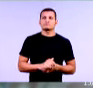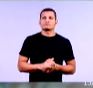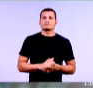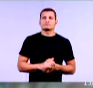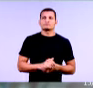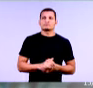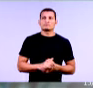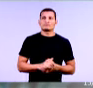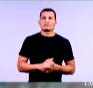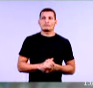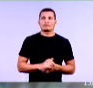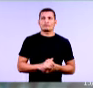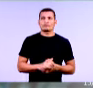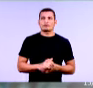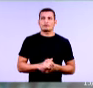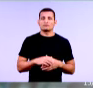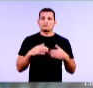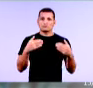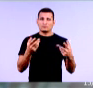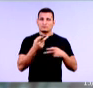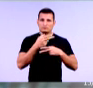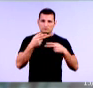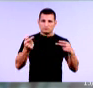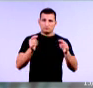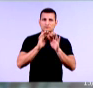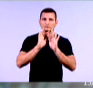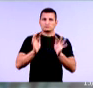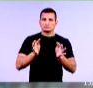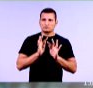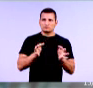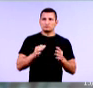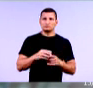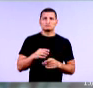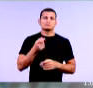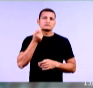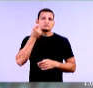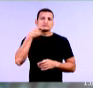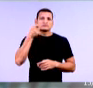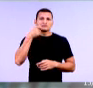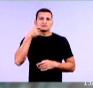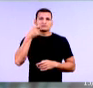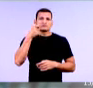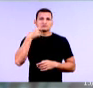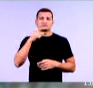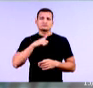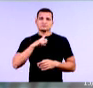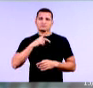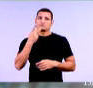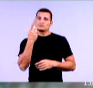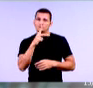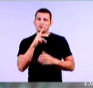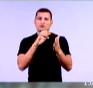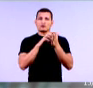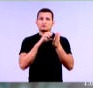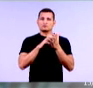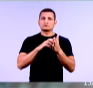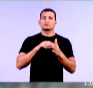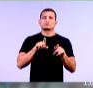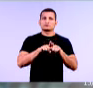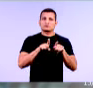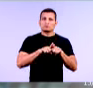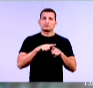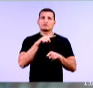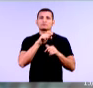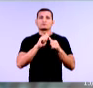Então, desde os objetos mais simples, gente, como o palito de dente, tem suas características e funcionalidades. E eles